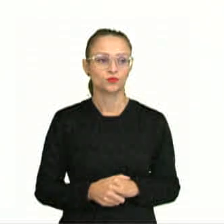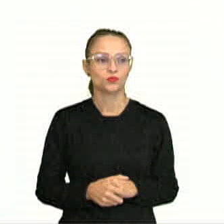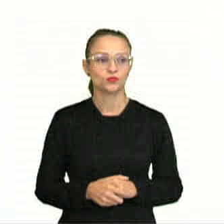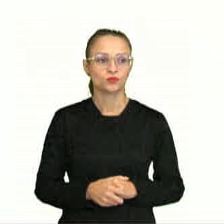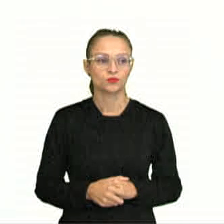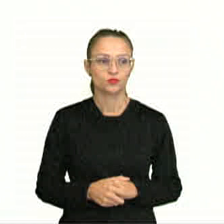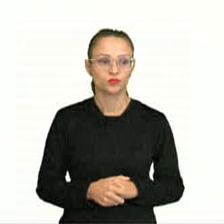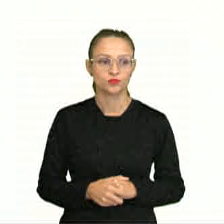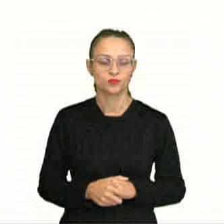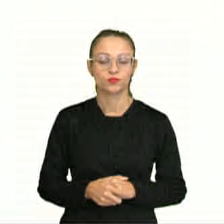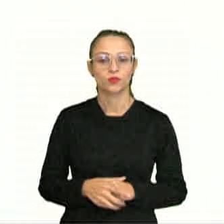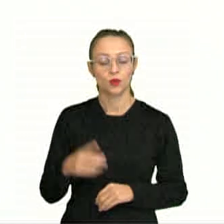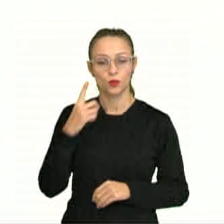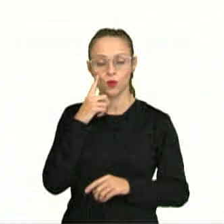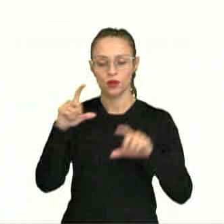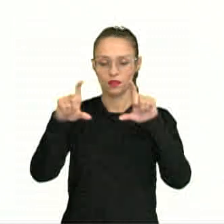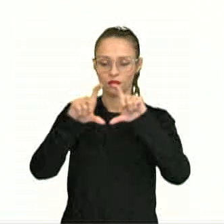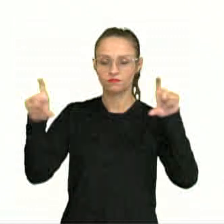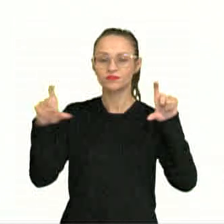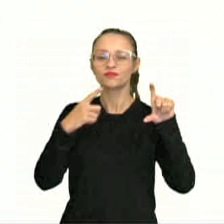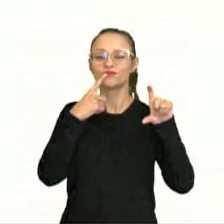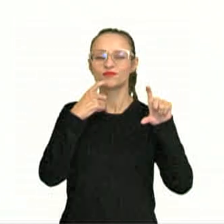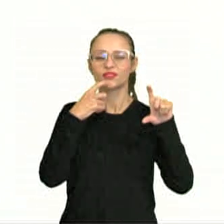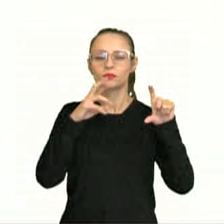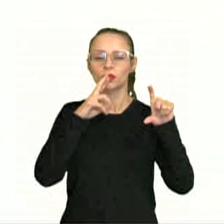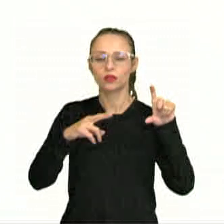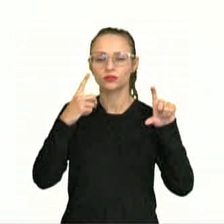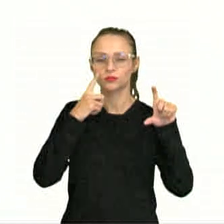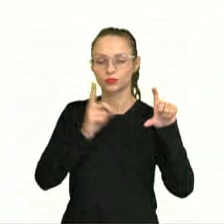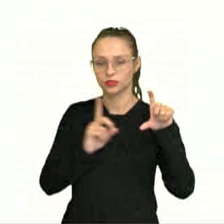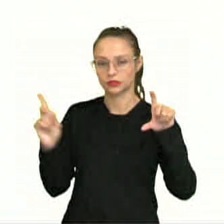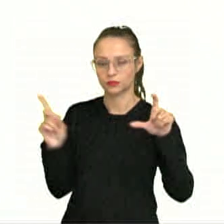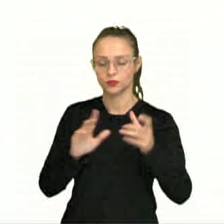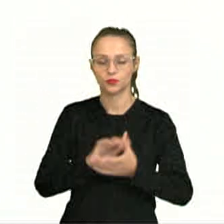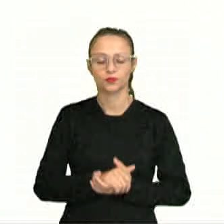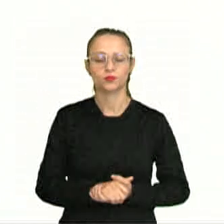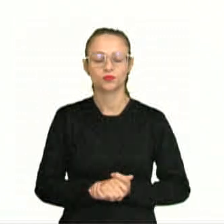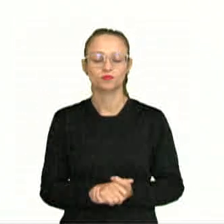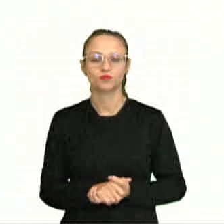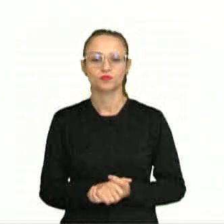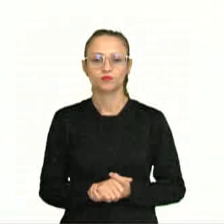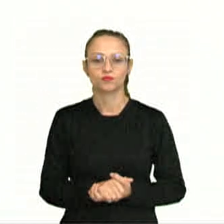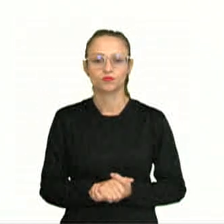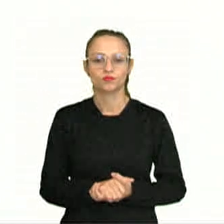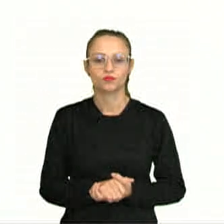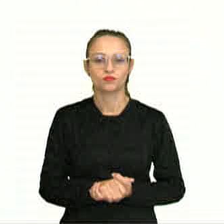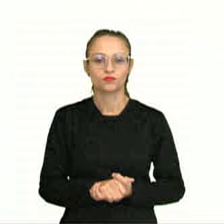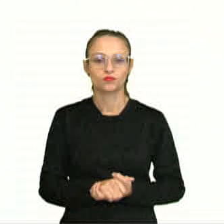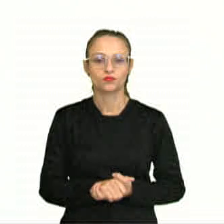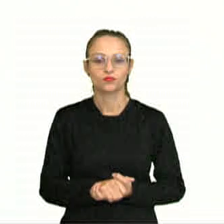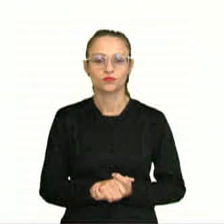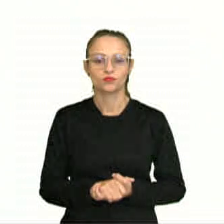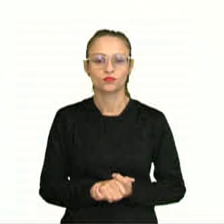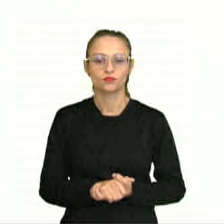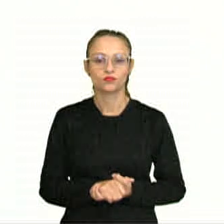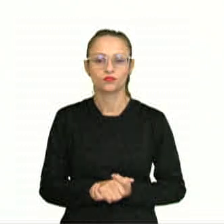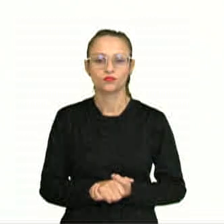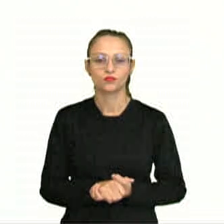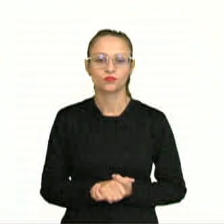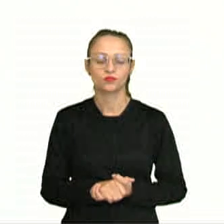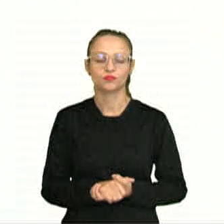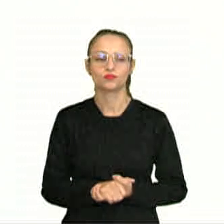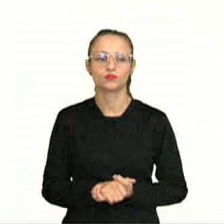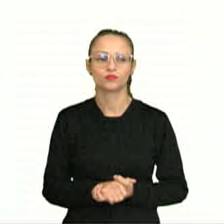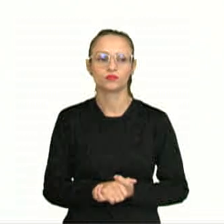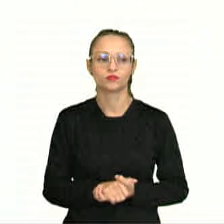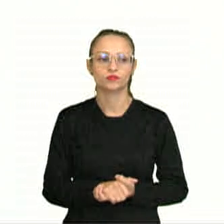Analizando la historieta, es posible concluir que el adolescente intenta disuadir su papá